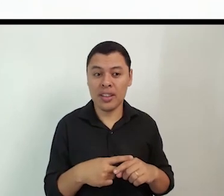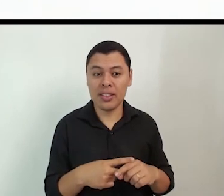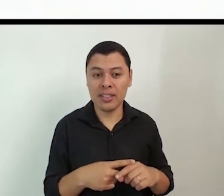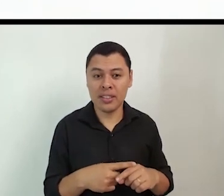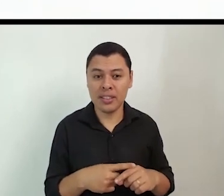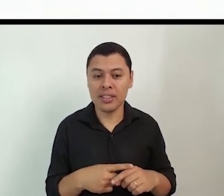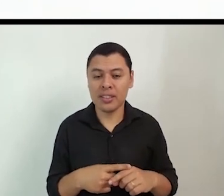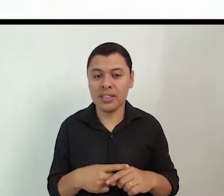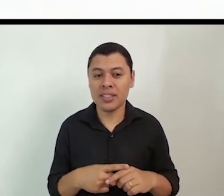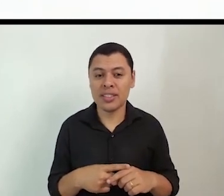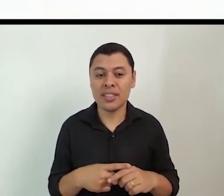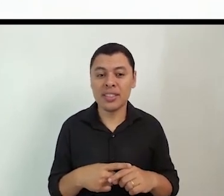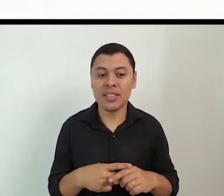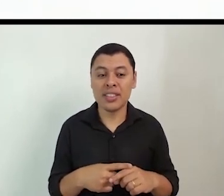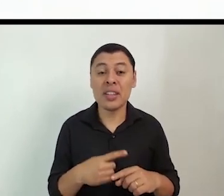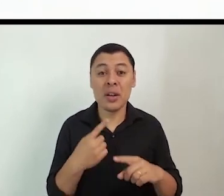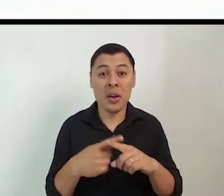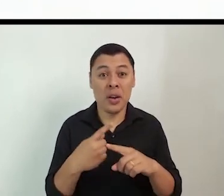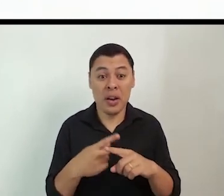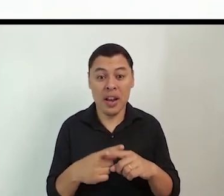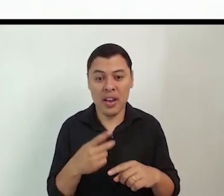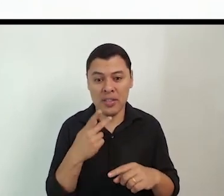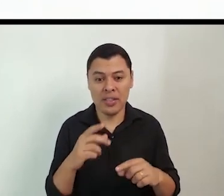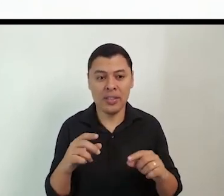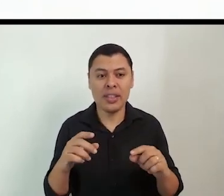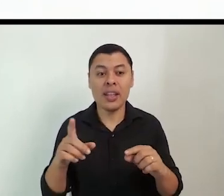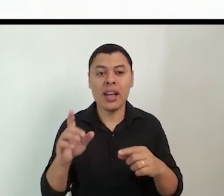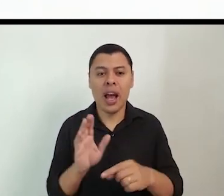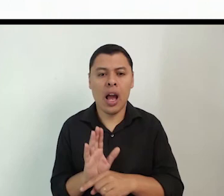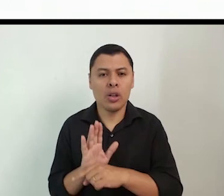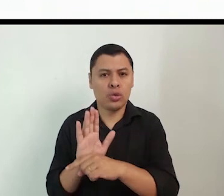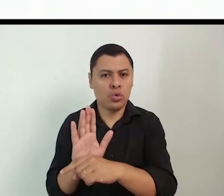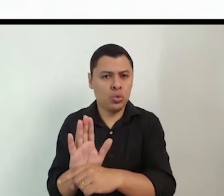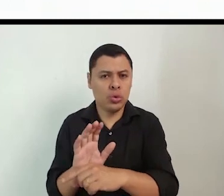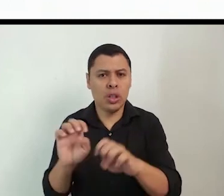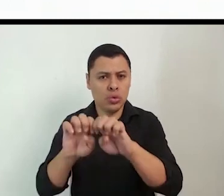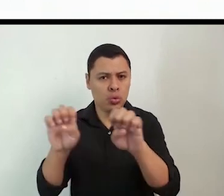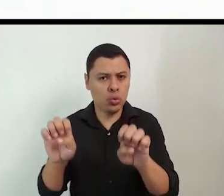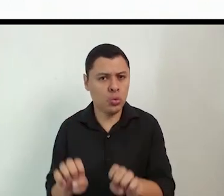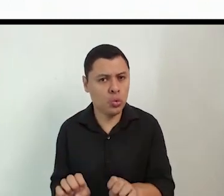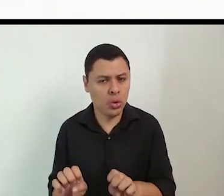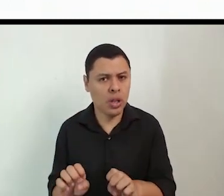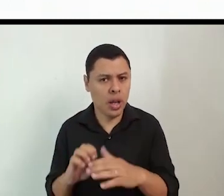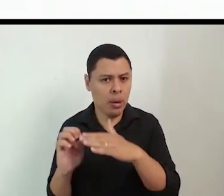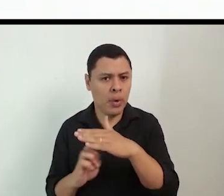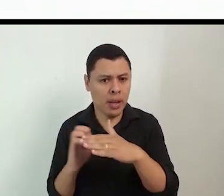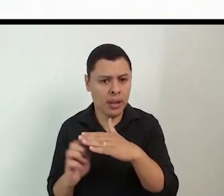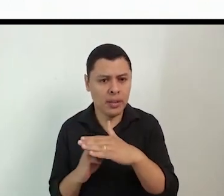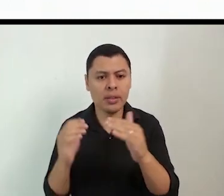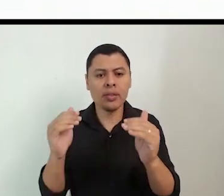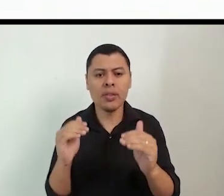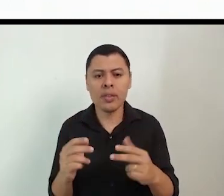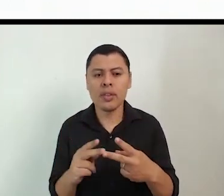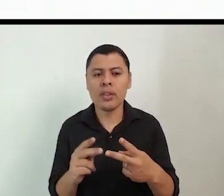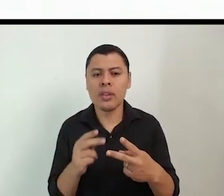né? exatamente. Tem um aperfeiçoamento da estrutura da empresa, ok. Mas aí no segundo ele já fala